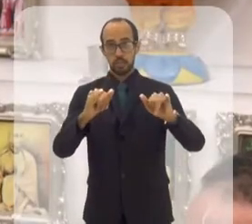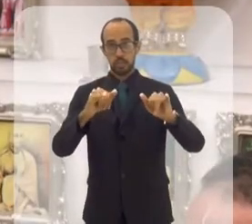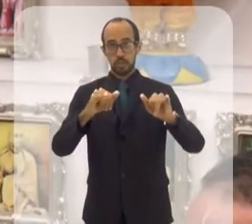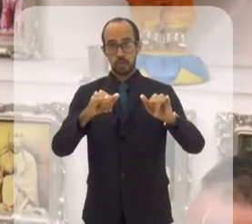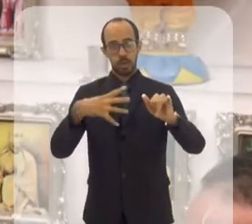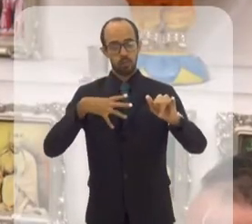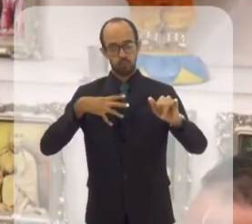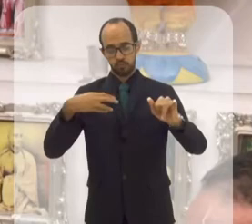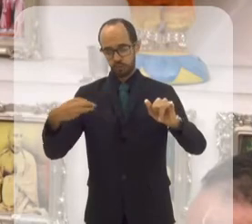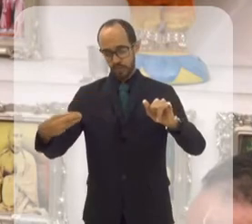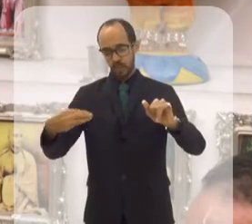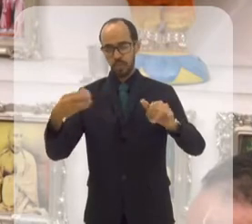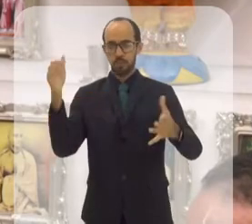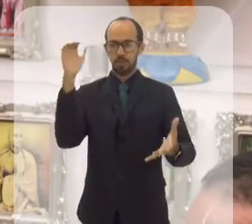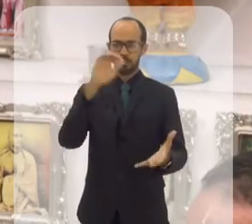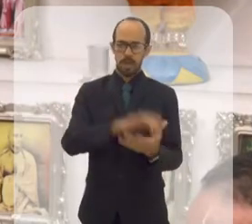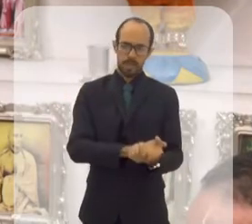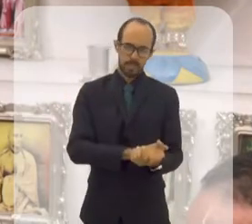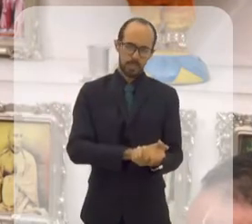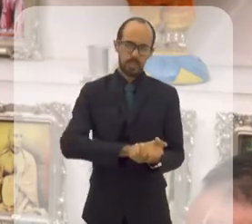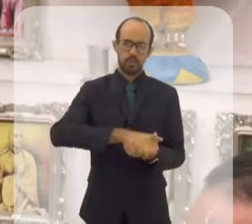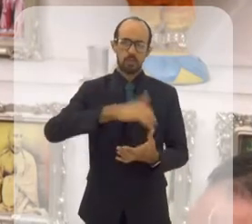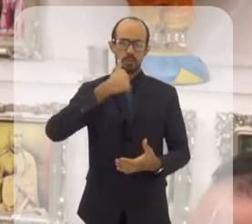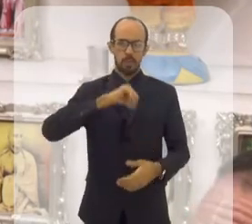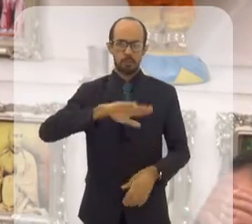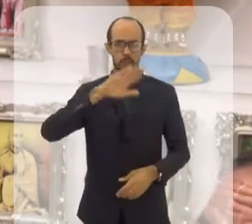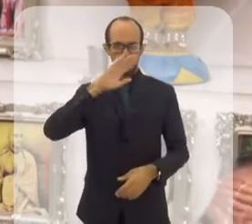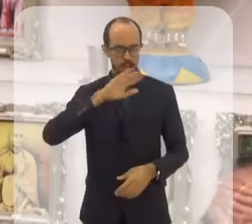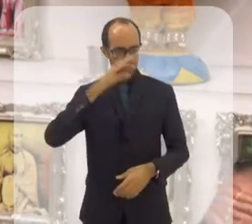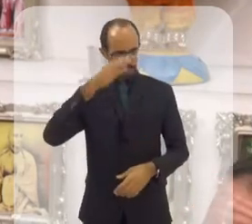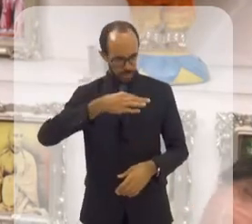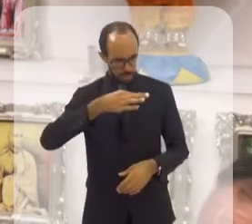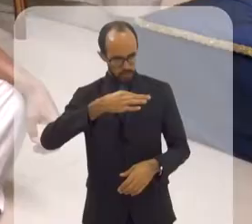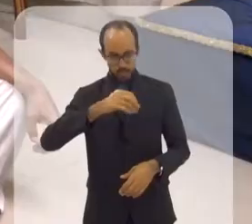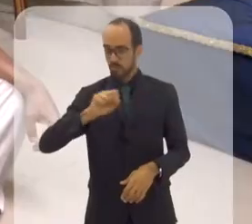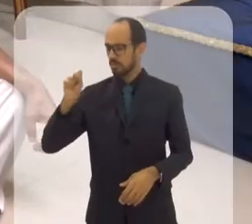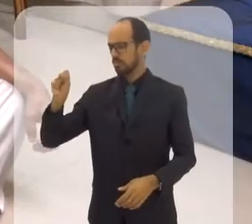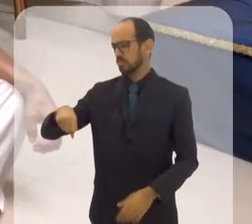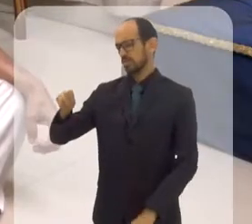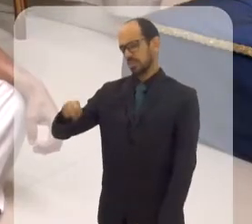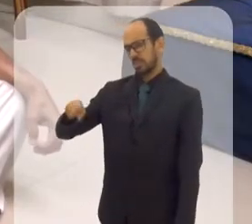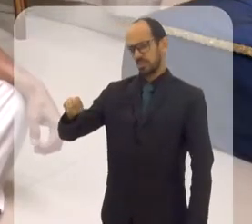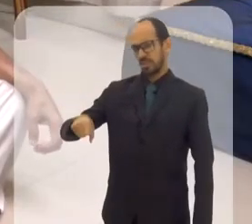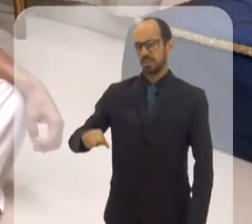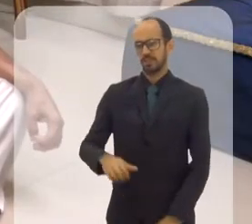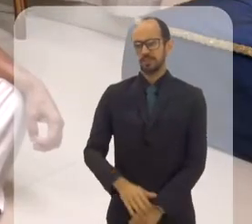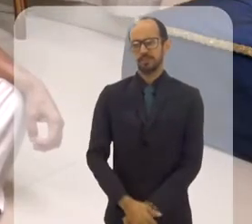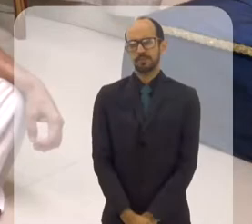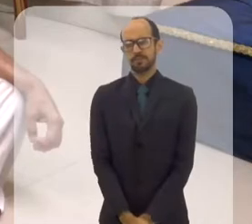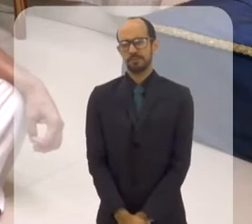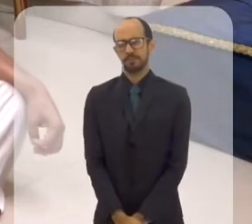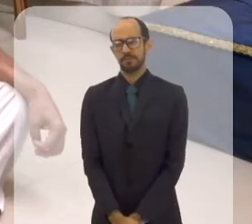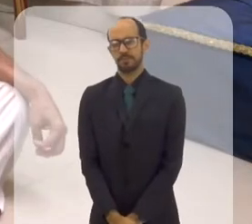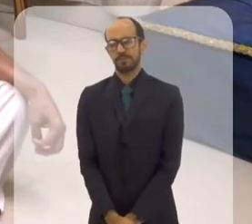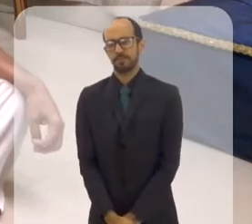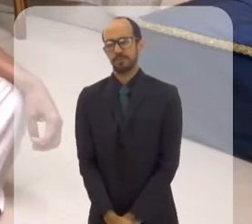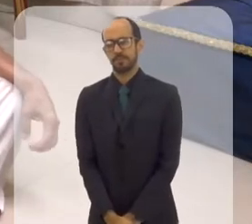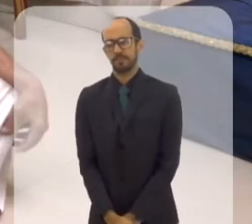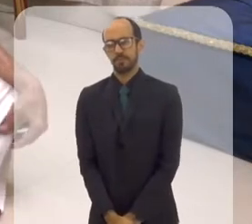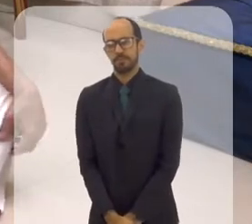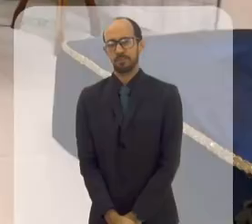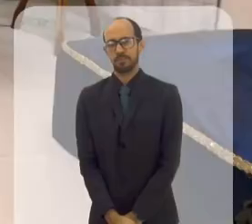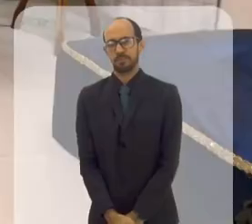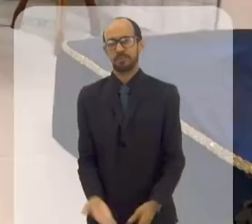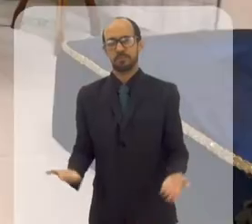uma energia para um filho, para um marido, para uma mãe. Sim. Perfeito? Sim. Certo.